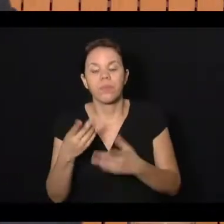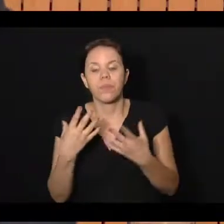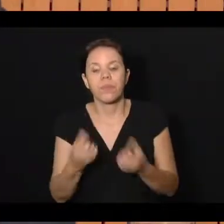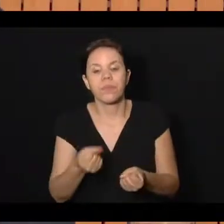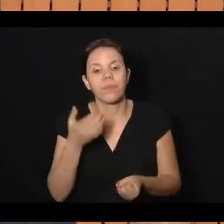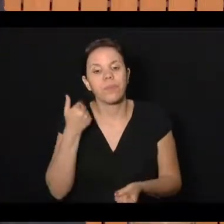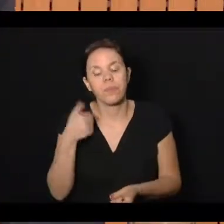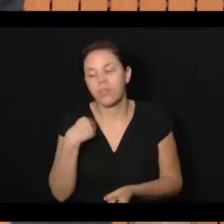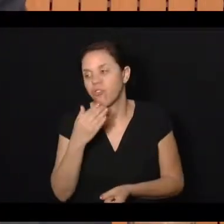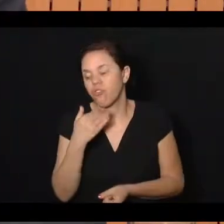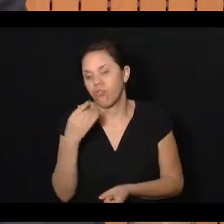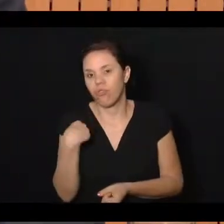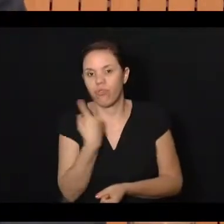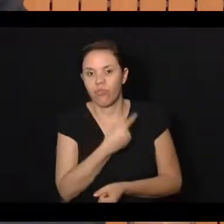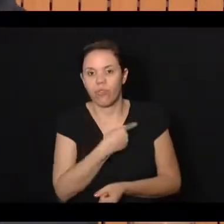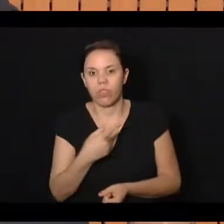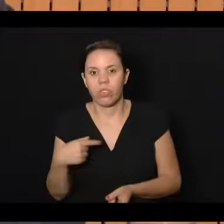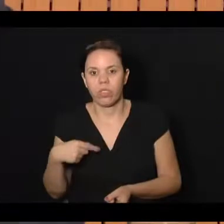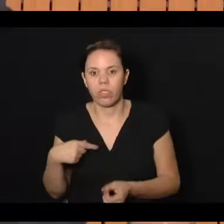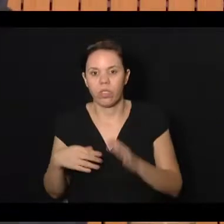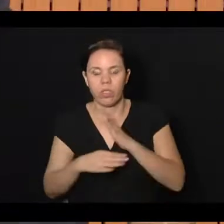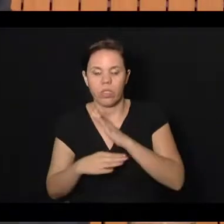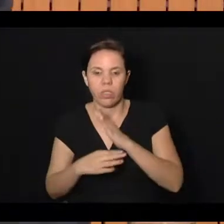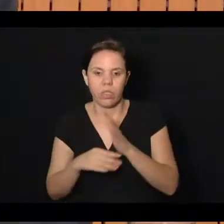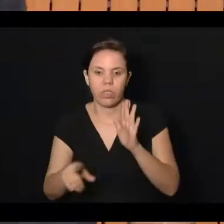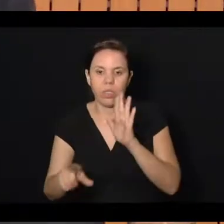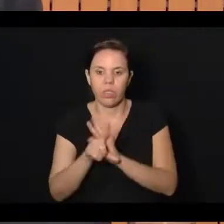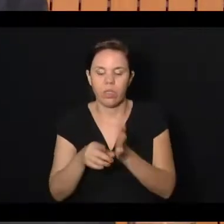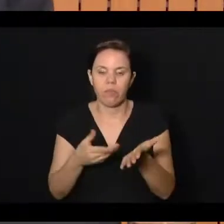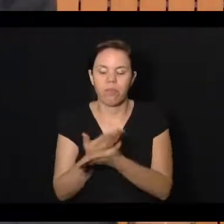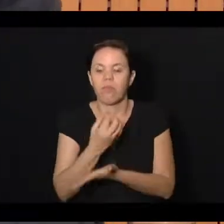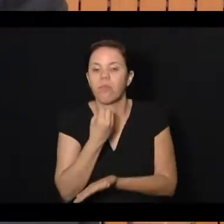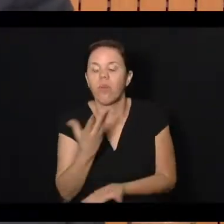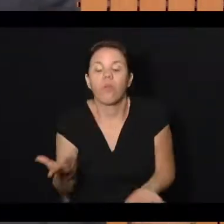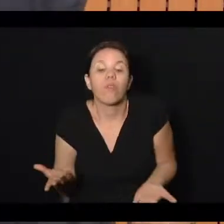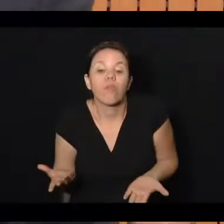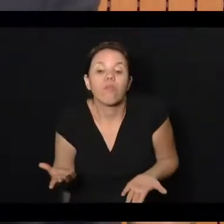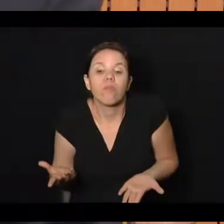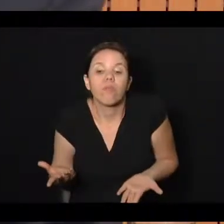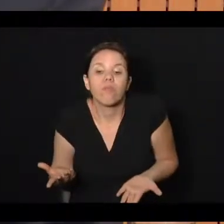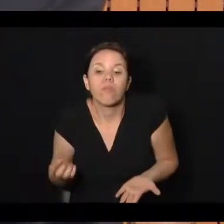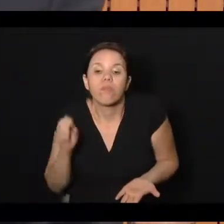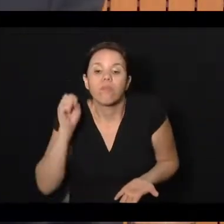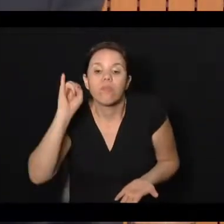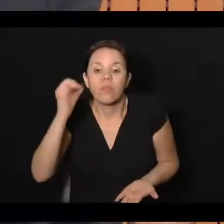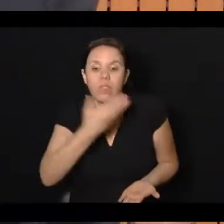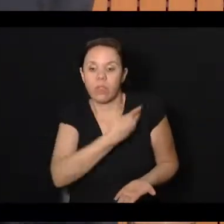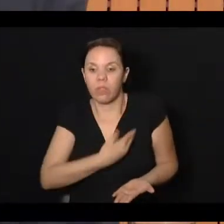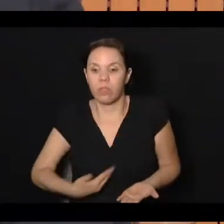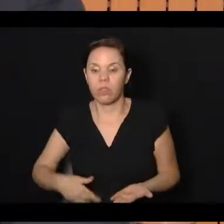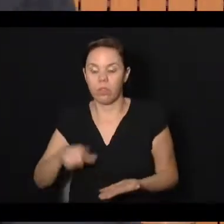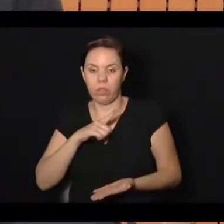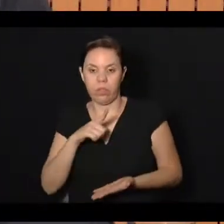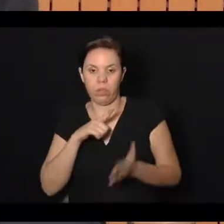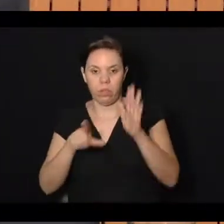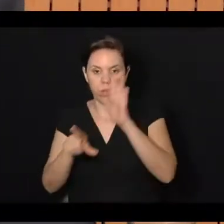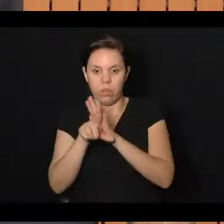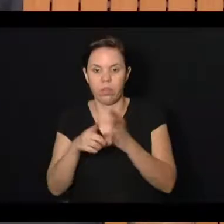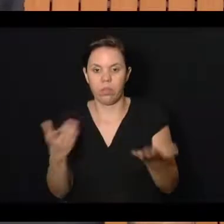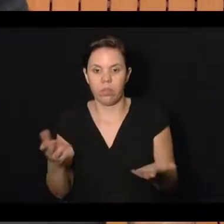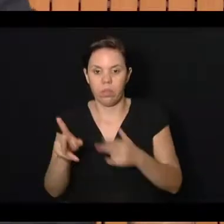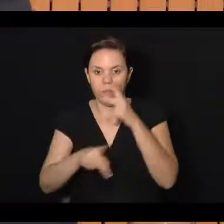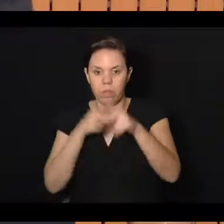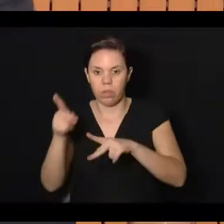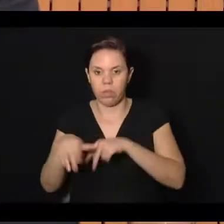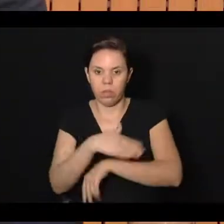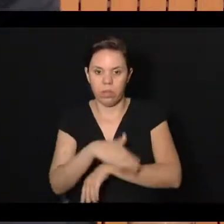não adianta nós aqui da câmara aprovamos leis boas o executivo ter essa lei ea população de